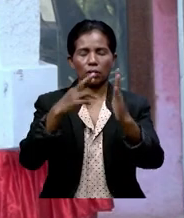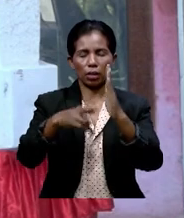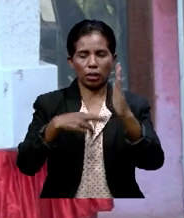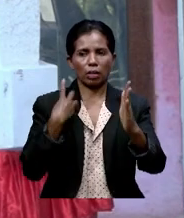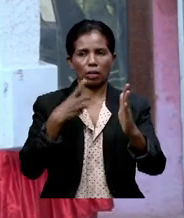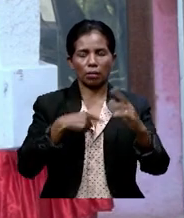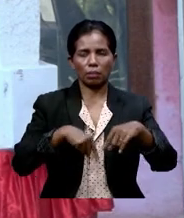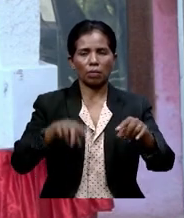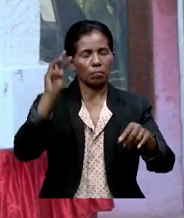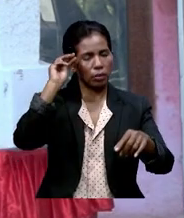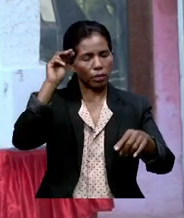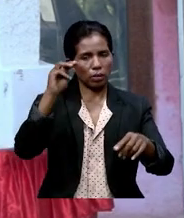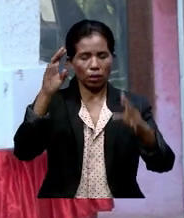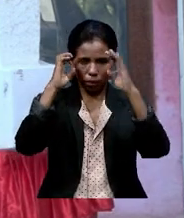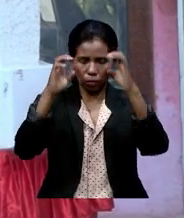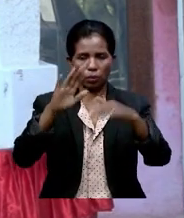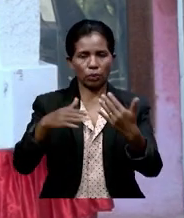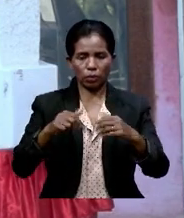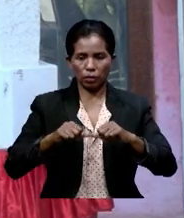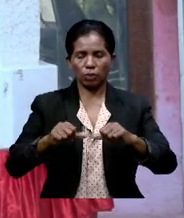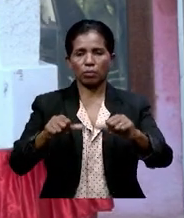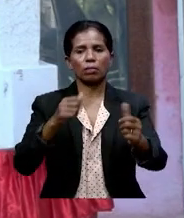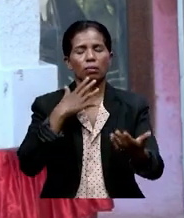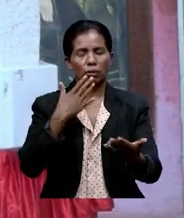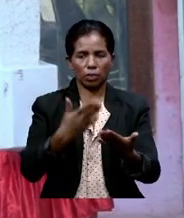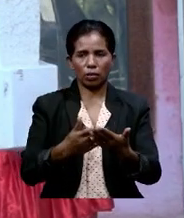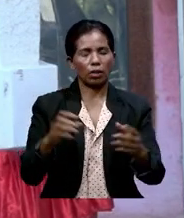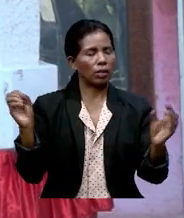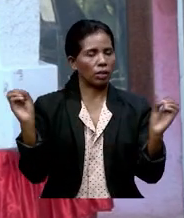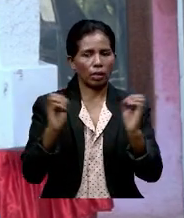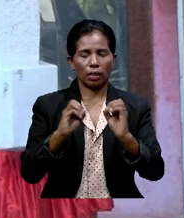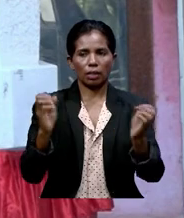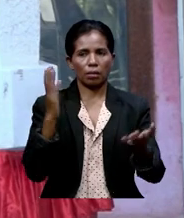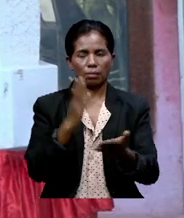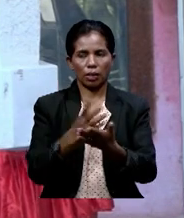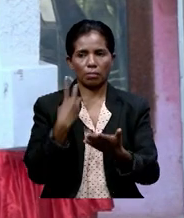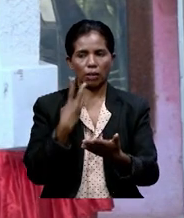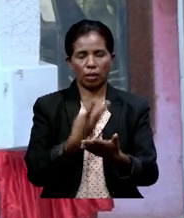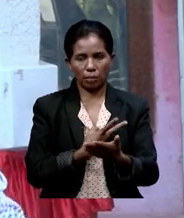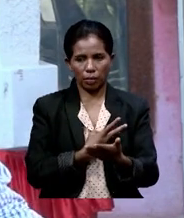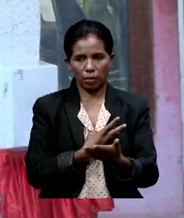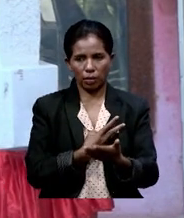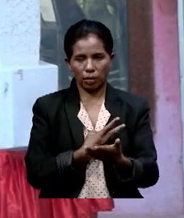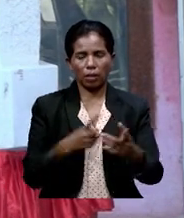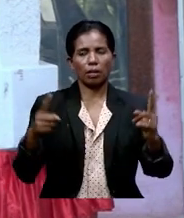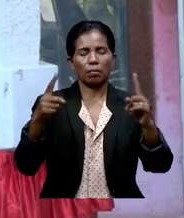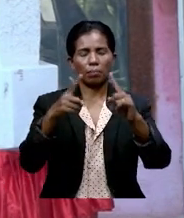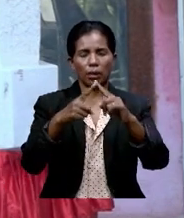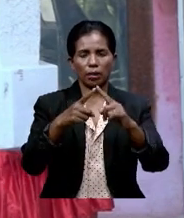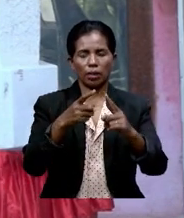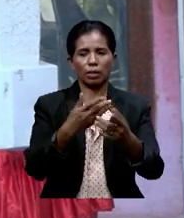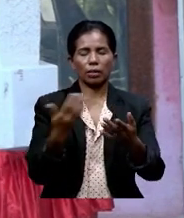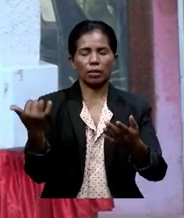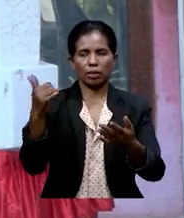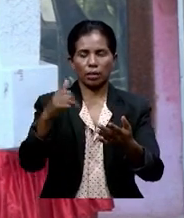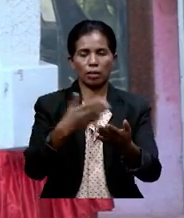vai ao Ministério da Educação, boa tototo, lá o normal, ela. Lá é desentendimento, vai a mim, kata, vai a obra, neve, macam sira sobo,